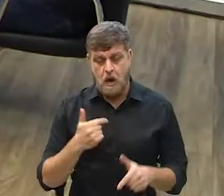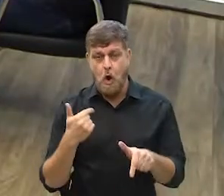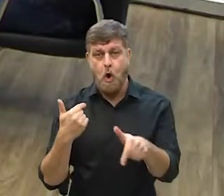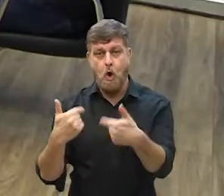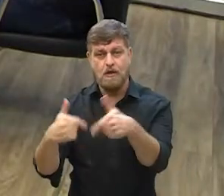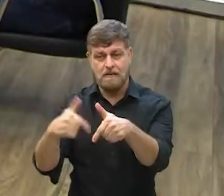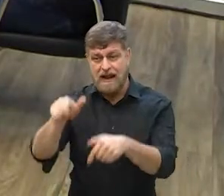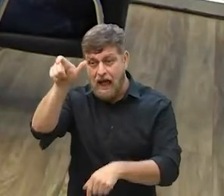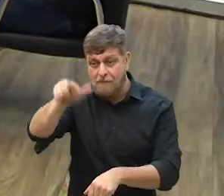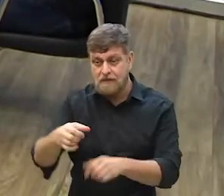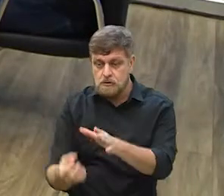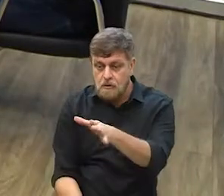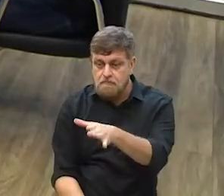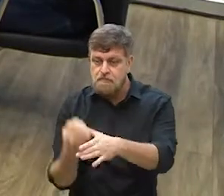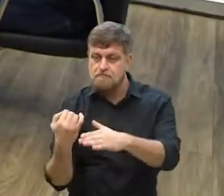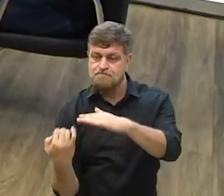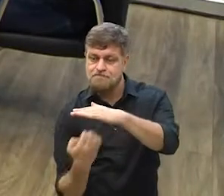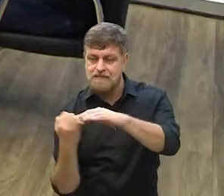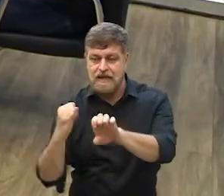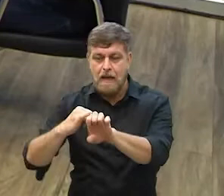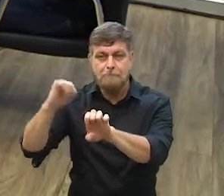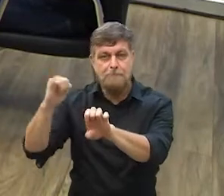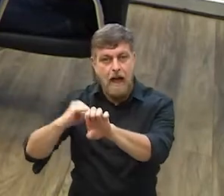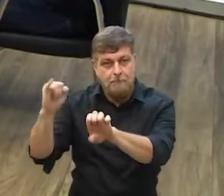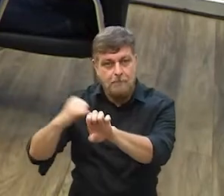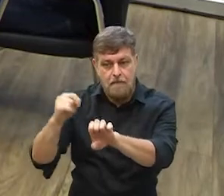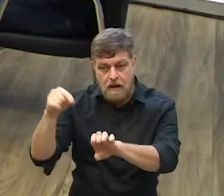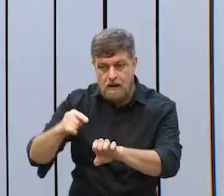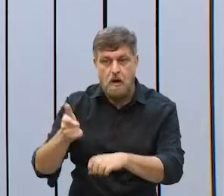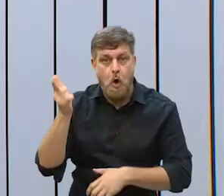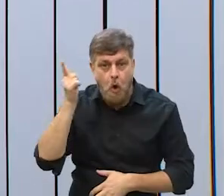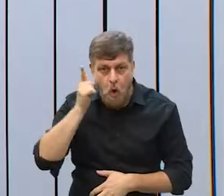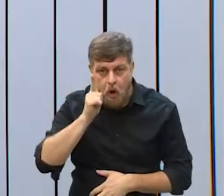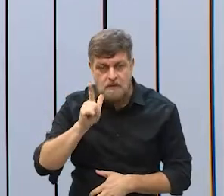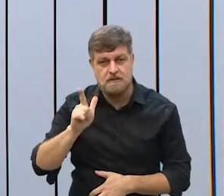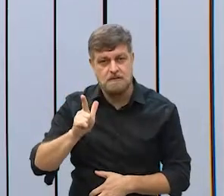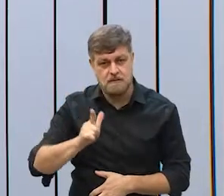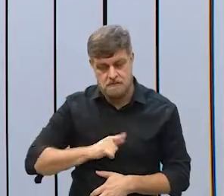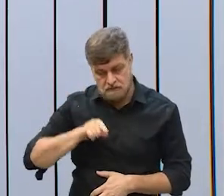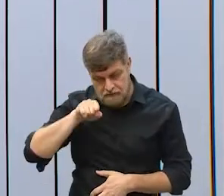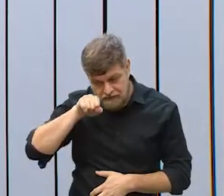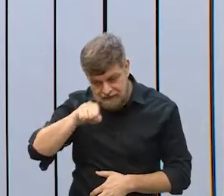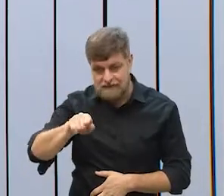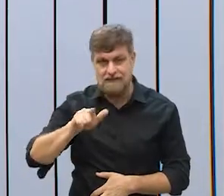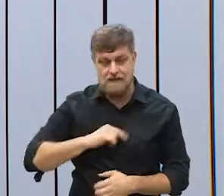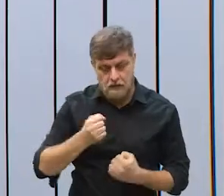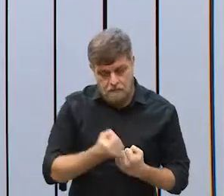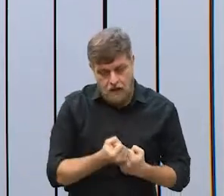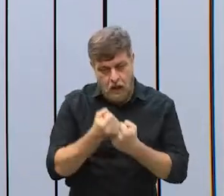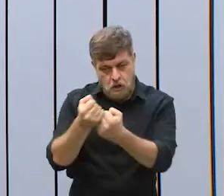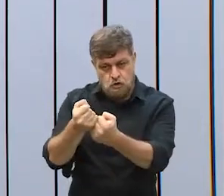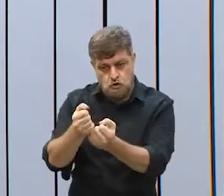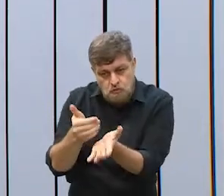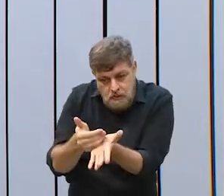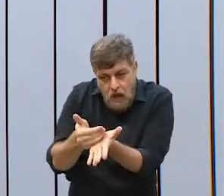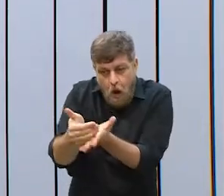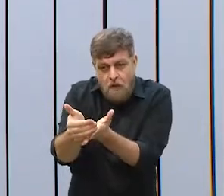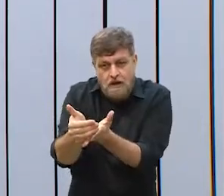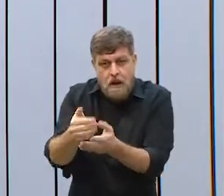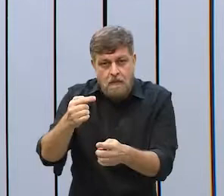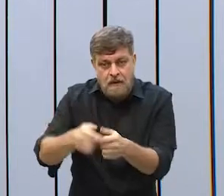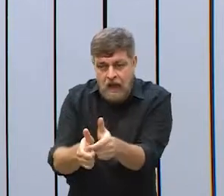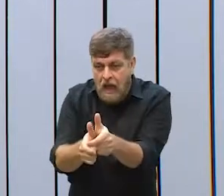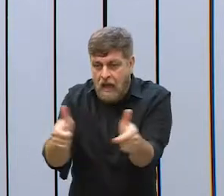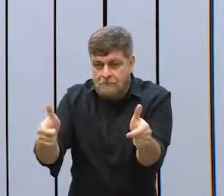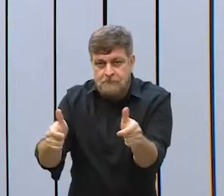trabalhador que quer abrir um comércio, que tem essa possibilidade, ele possa ter essa ajuda inicial. Porque a maioria